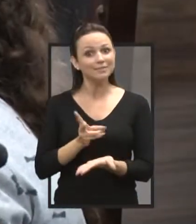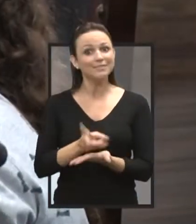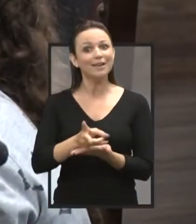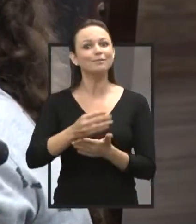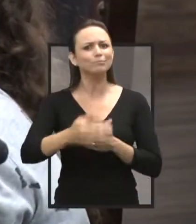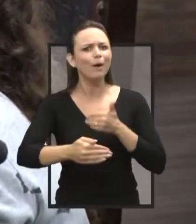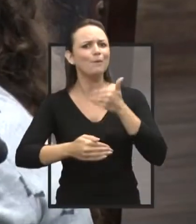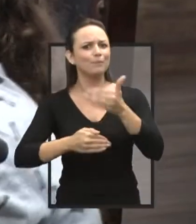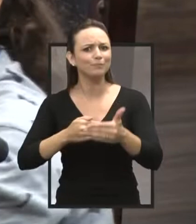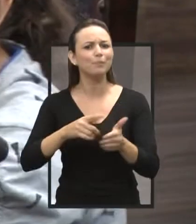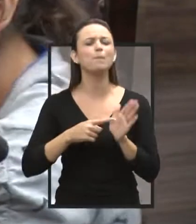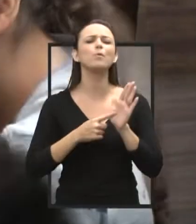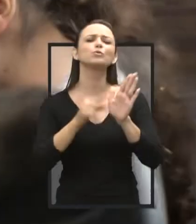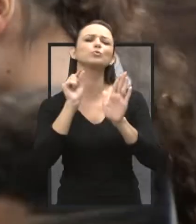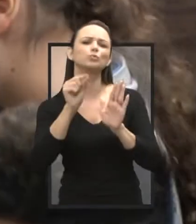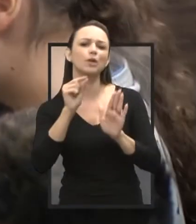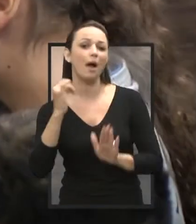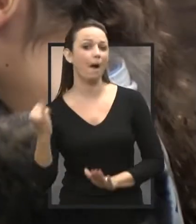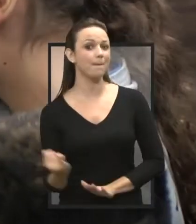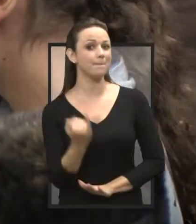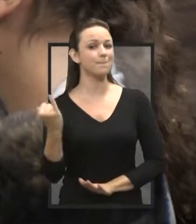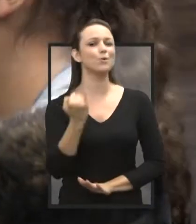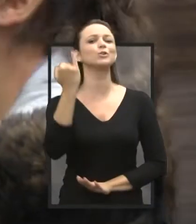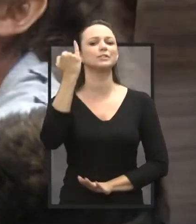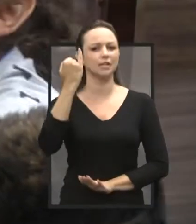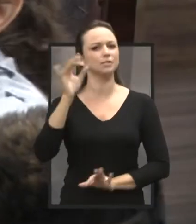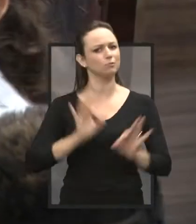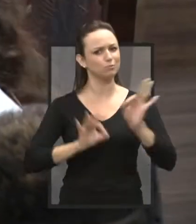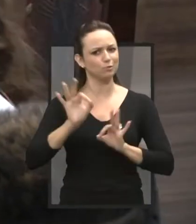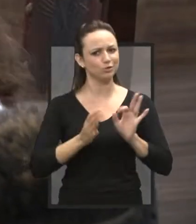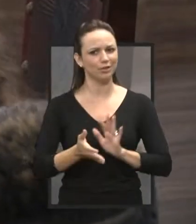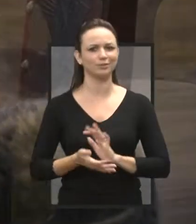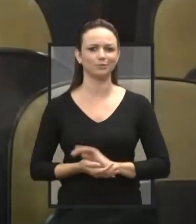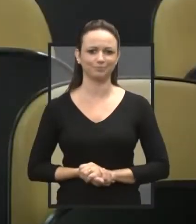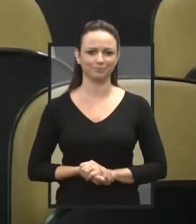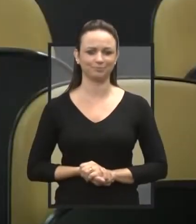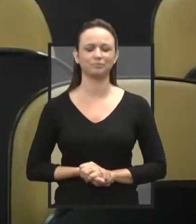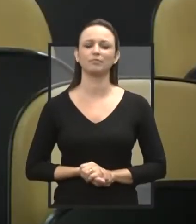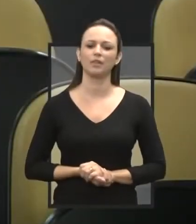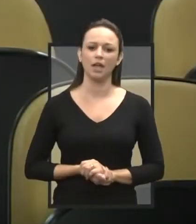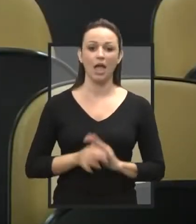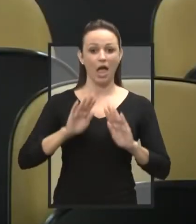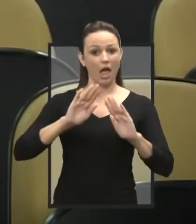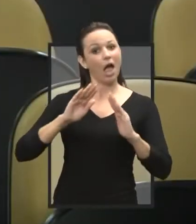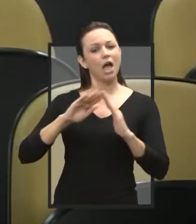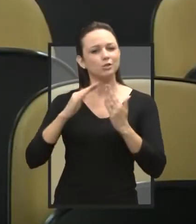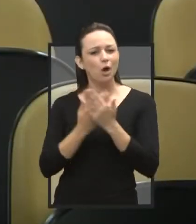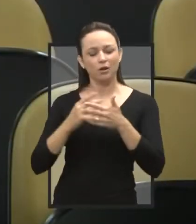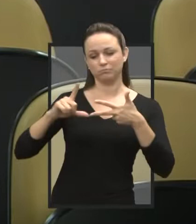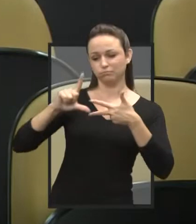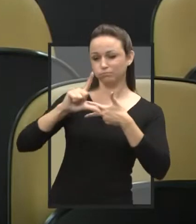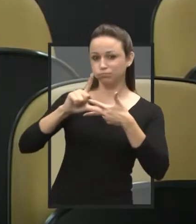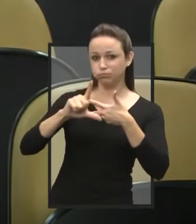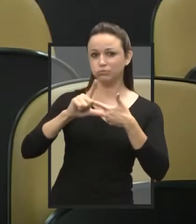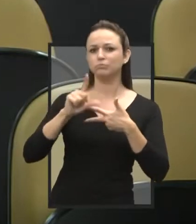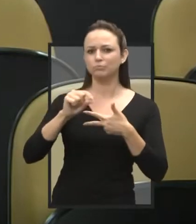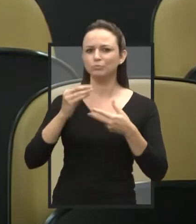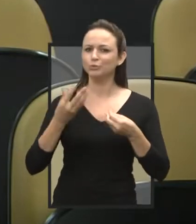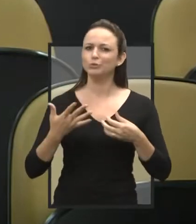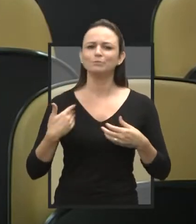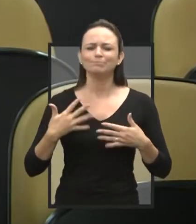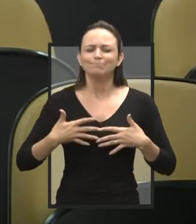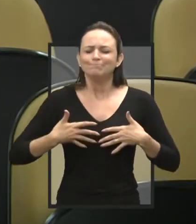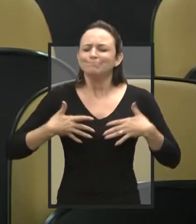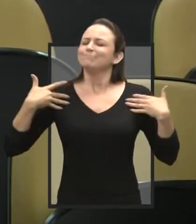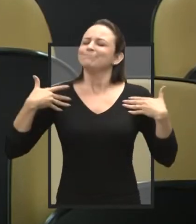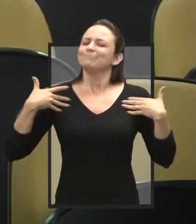frequência, demonstrando assim a importância do projeto. A Escola do Legislativo é um grande motivo de